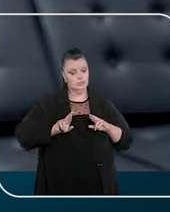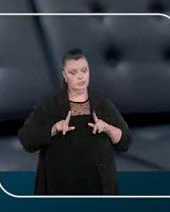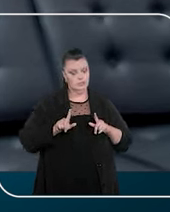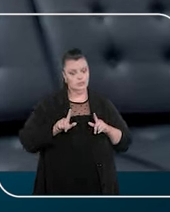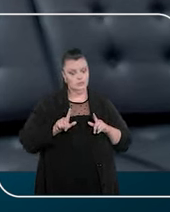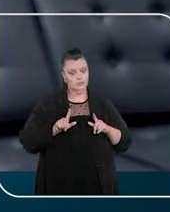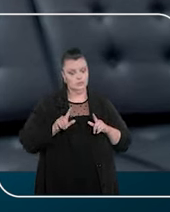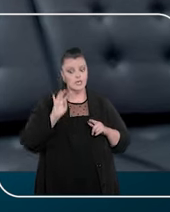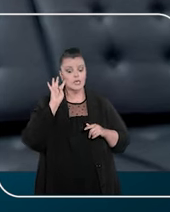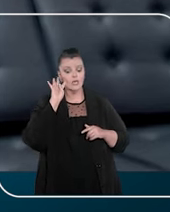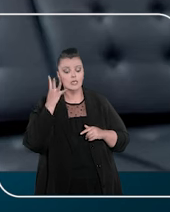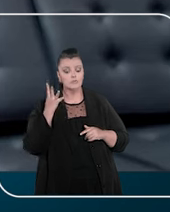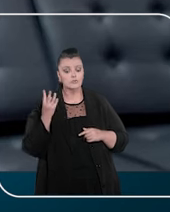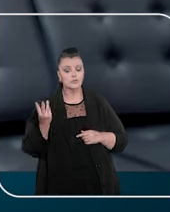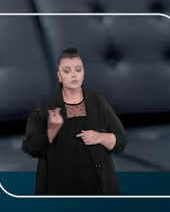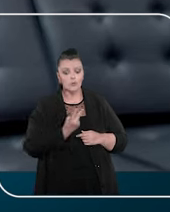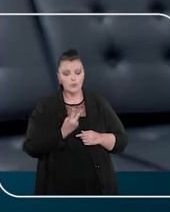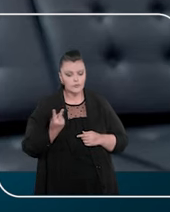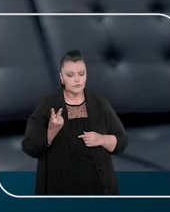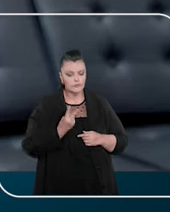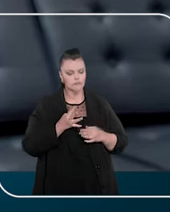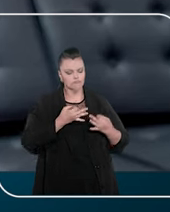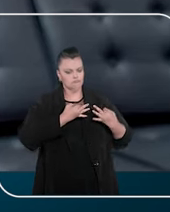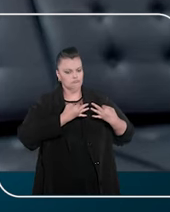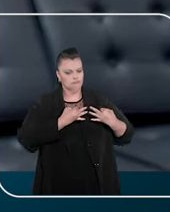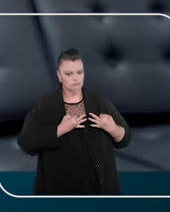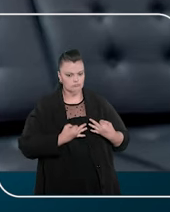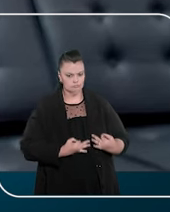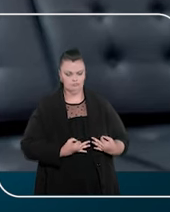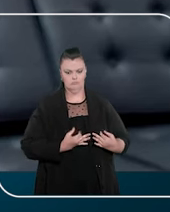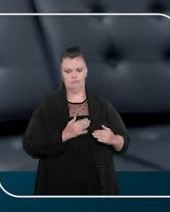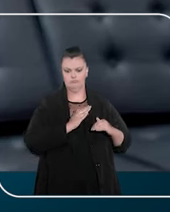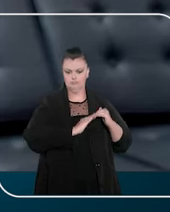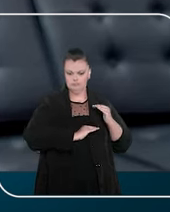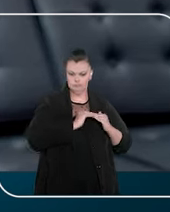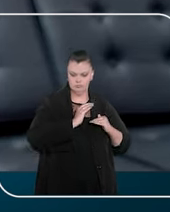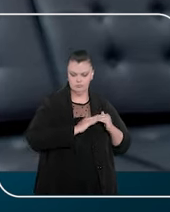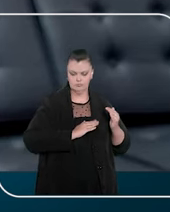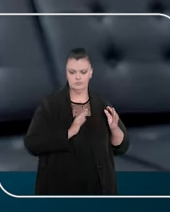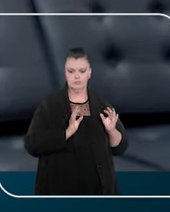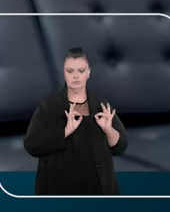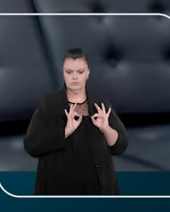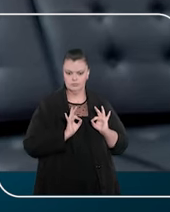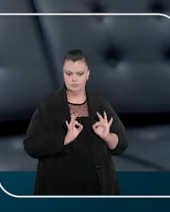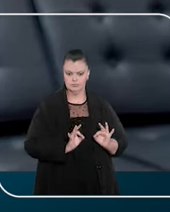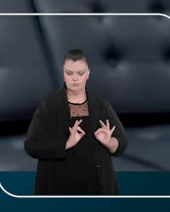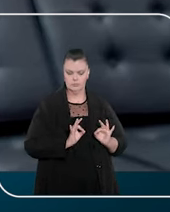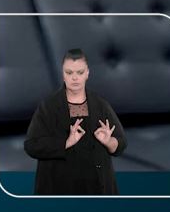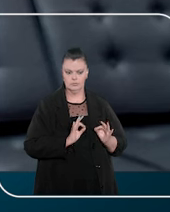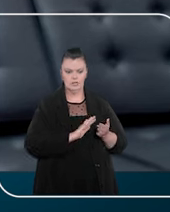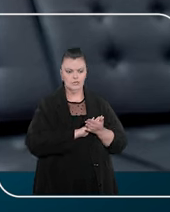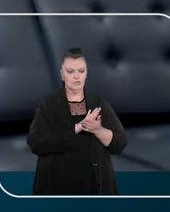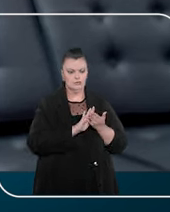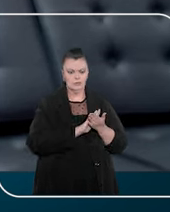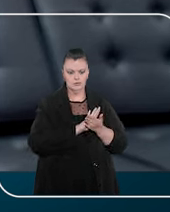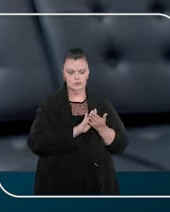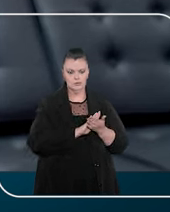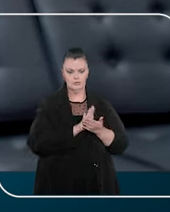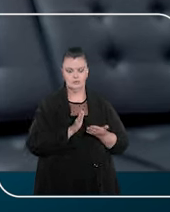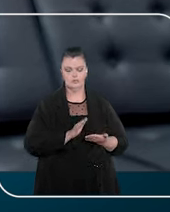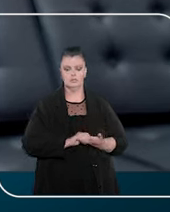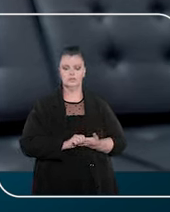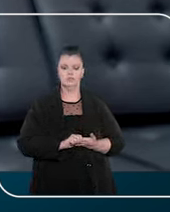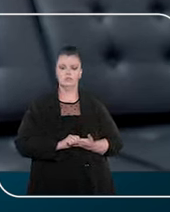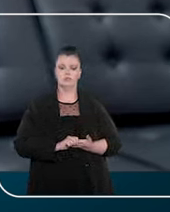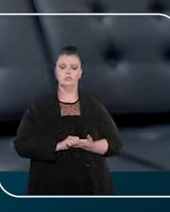esse conflito de uma maneira civilizada, pacífica, ordeira, sem necessariamente contar